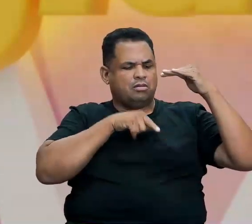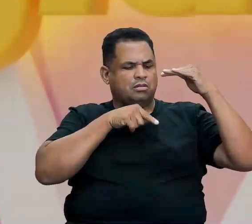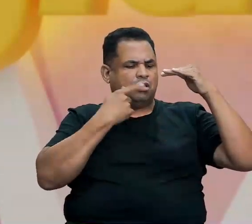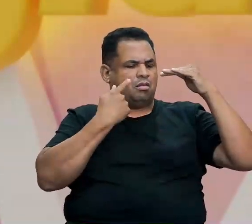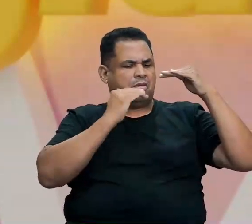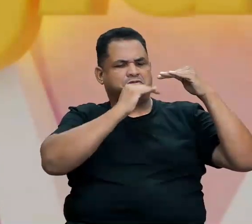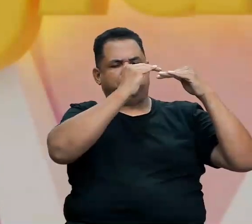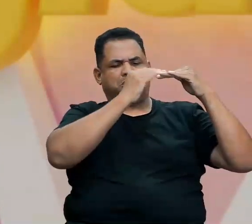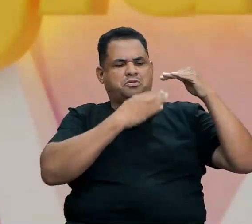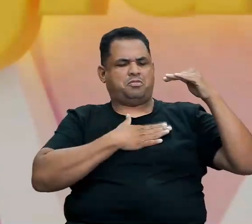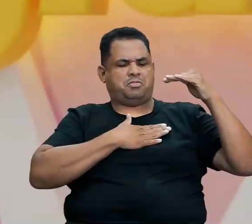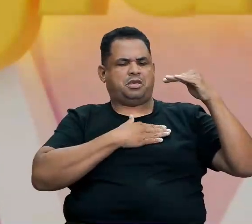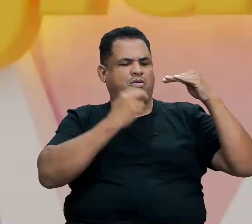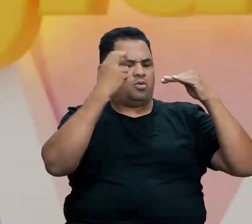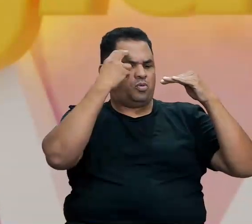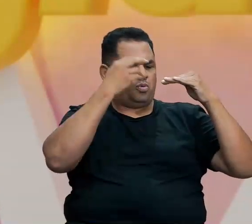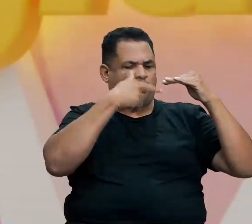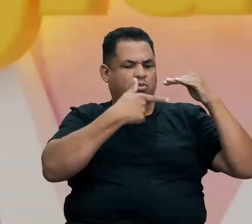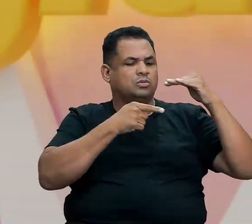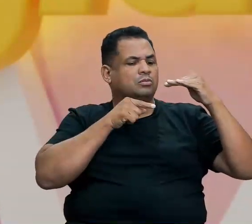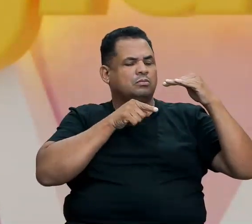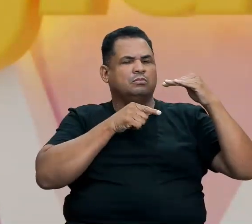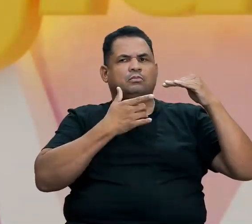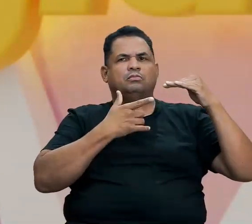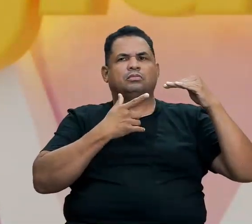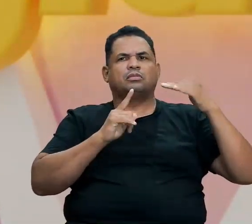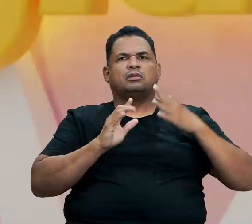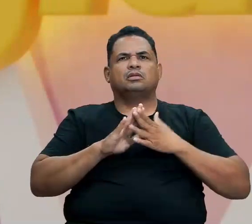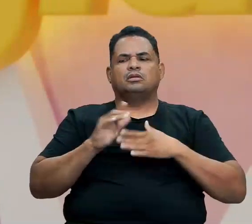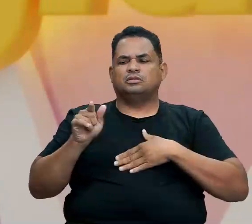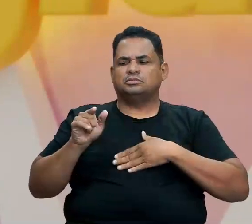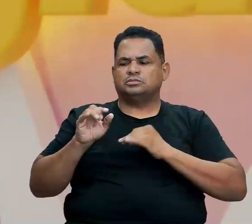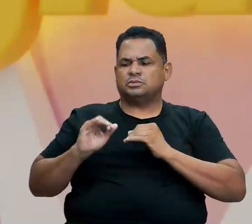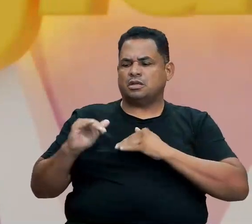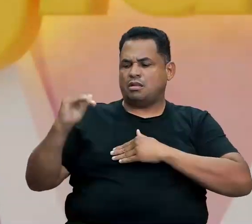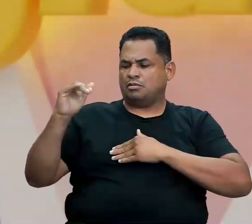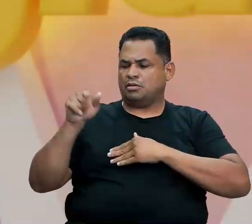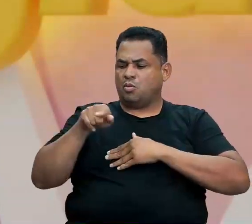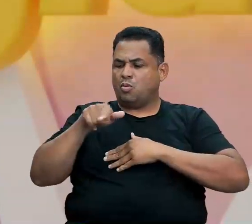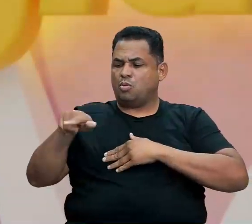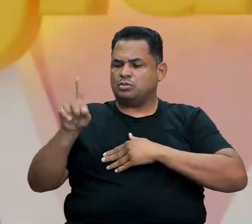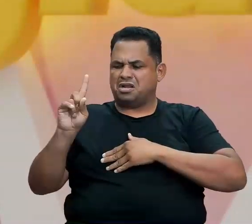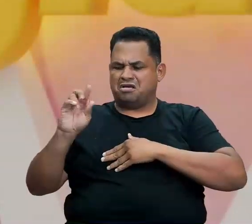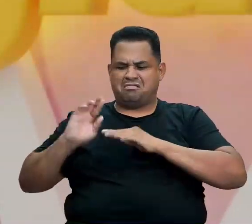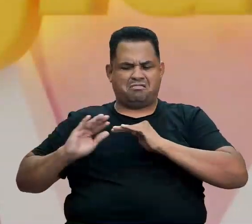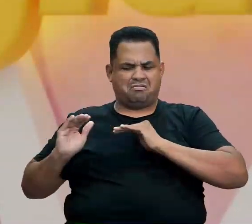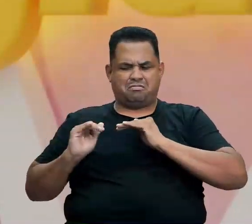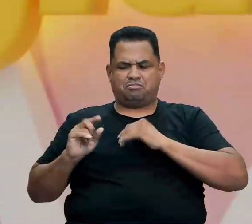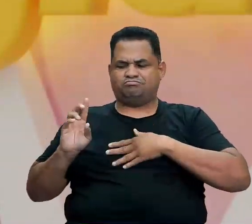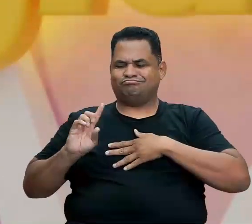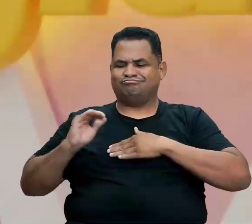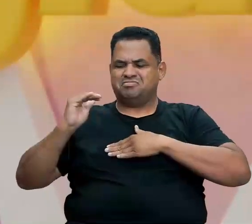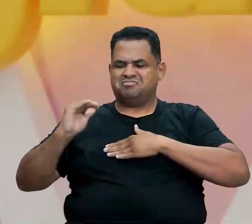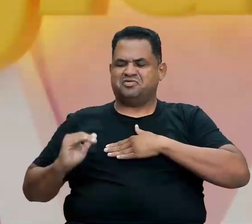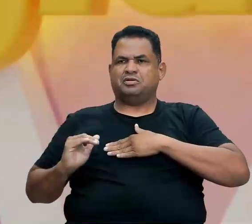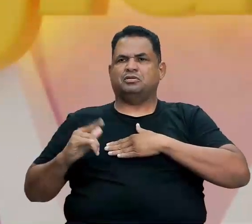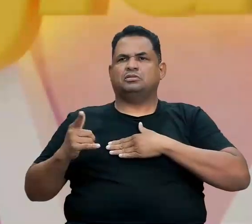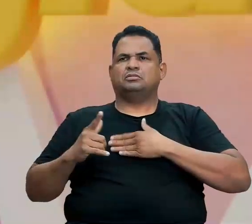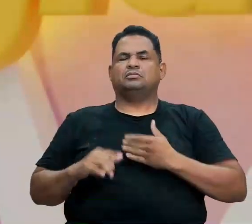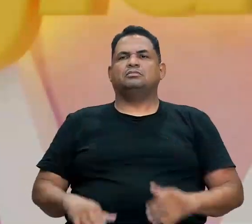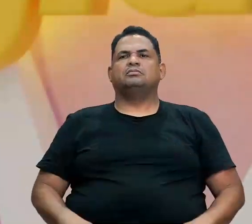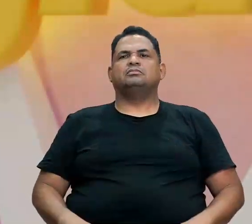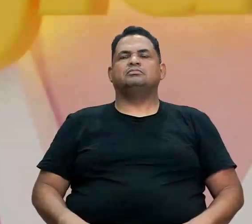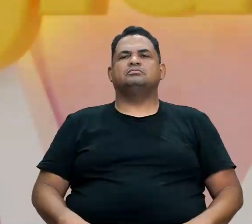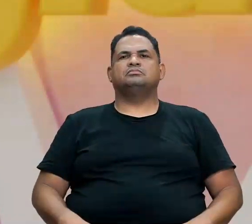E aí quando você cria esse lugar para a sua cultura, você acaba inferiorizando